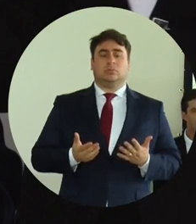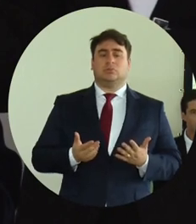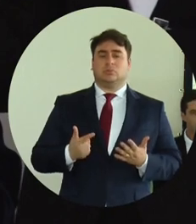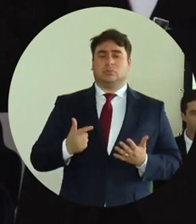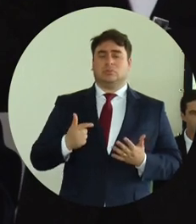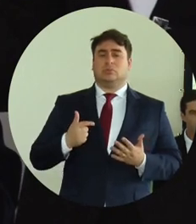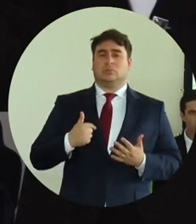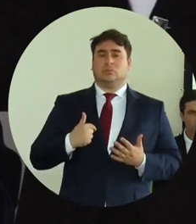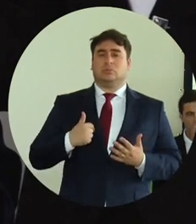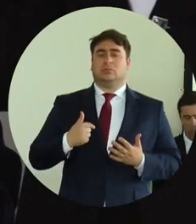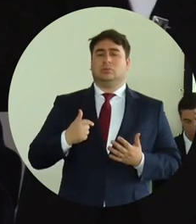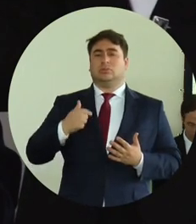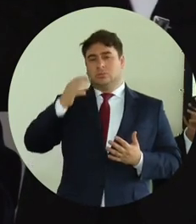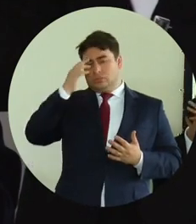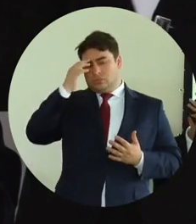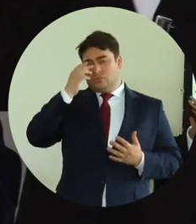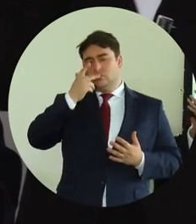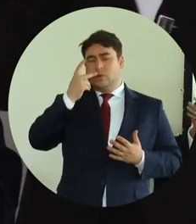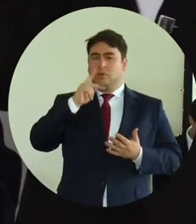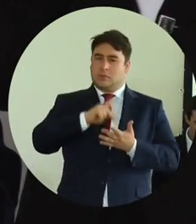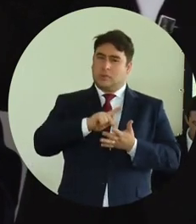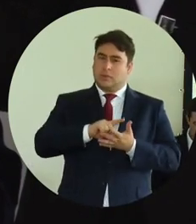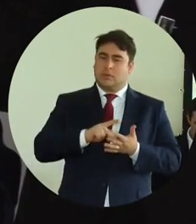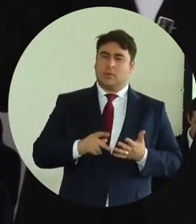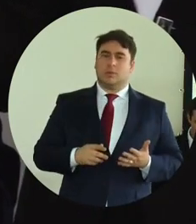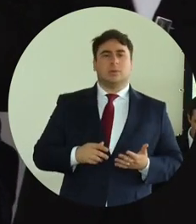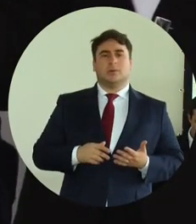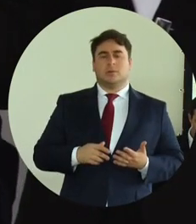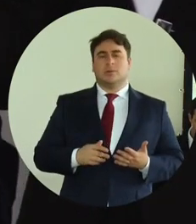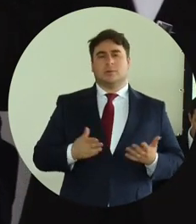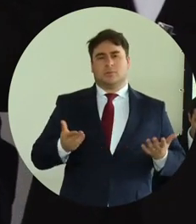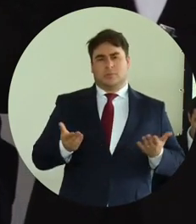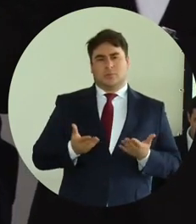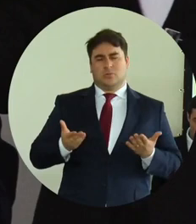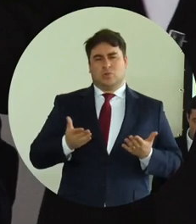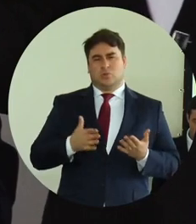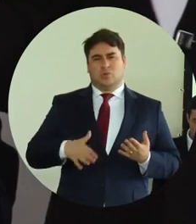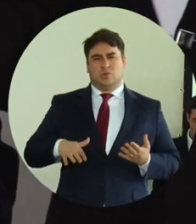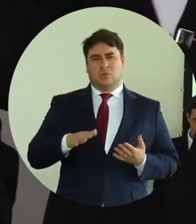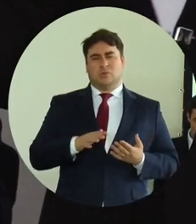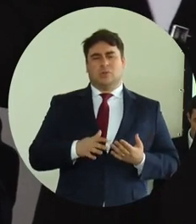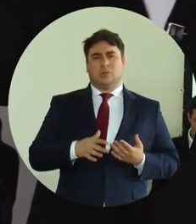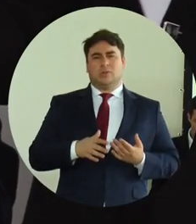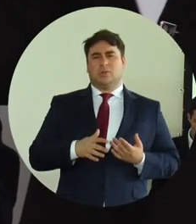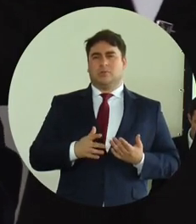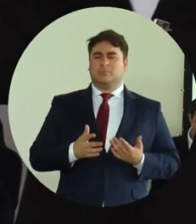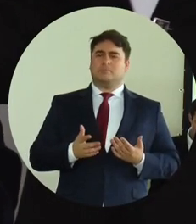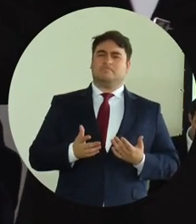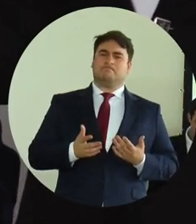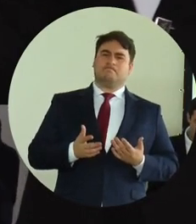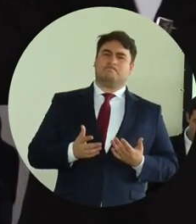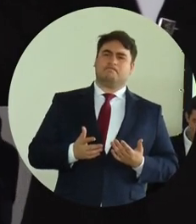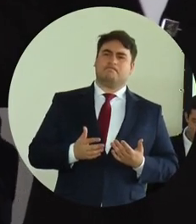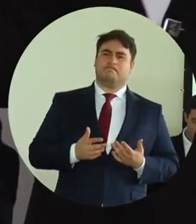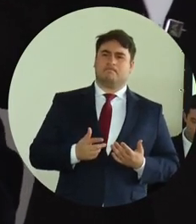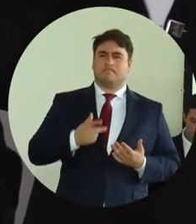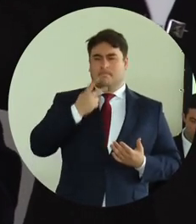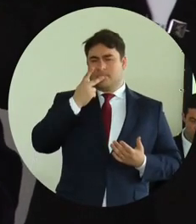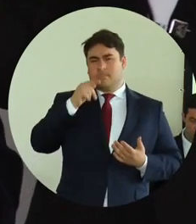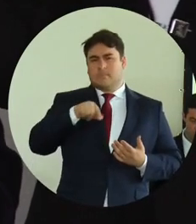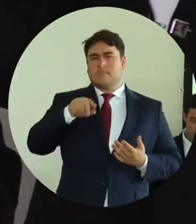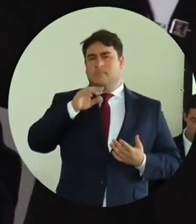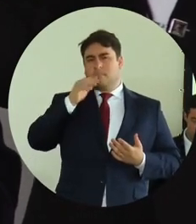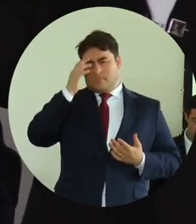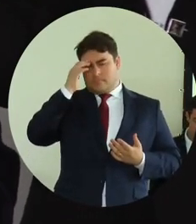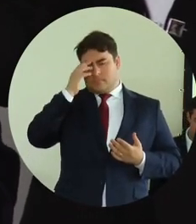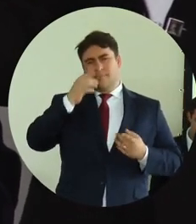eu faço esse reconhecimento porque é verdadeiro. É muito, né, Floriano, o Bialy, vocês que são